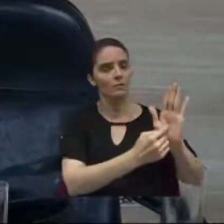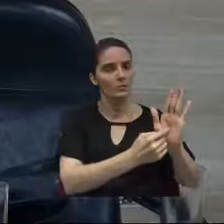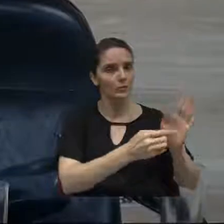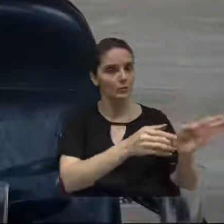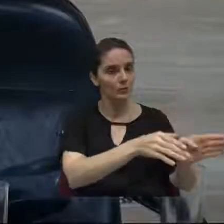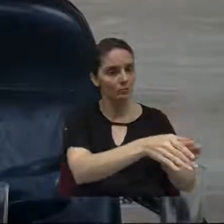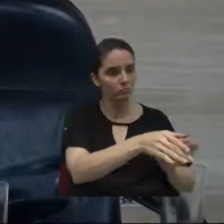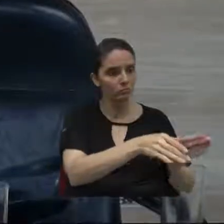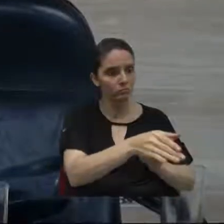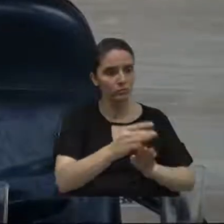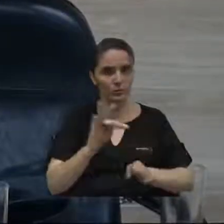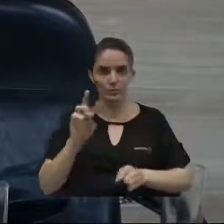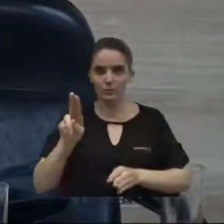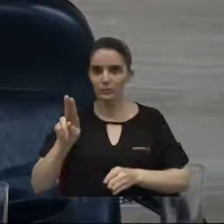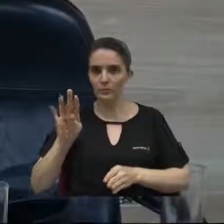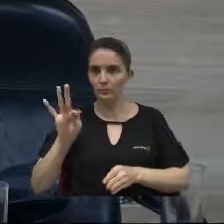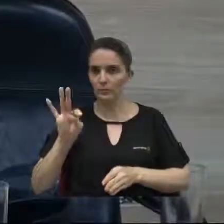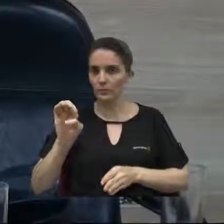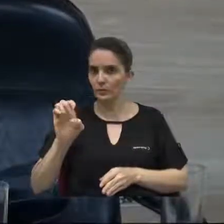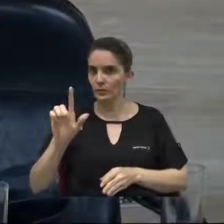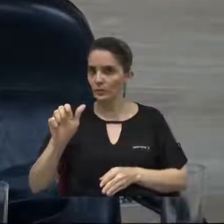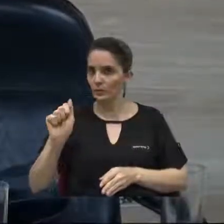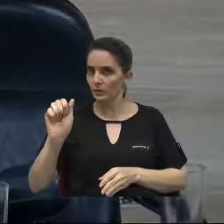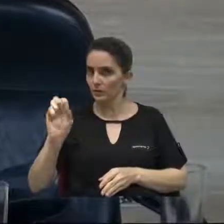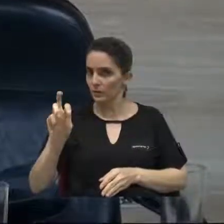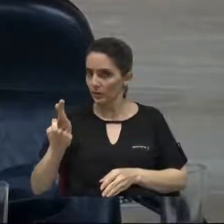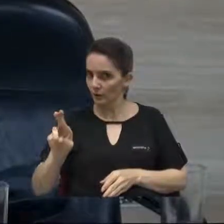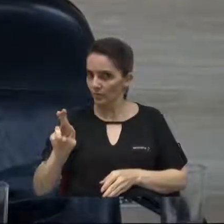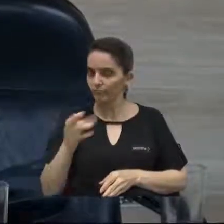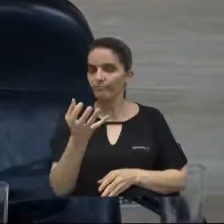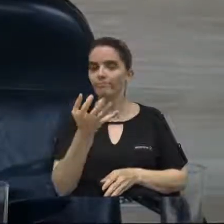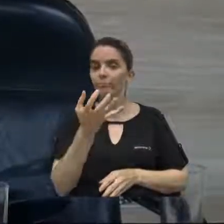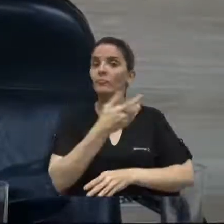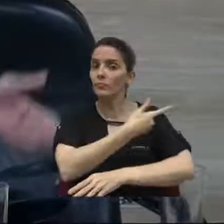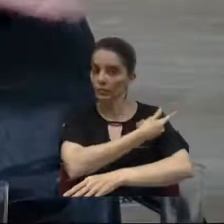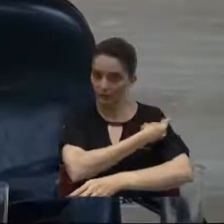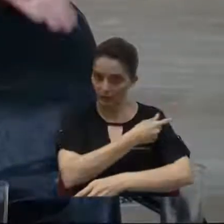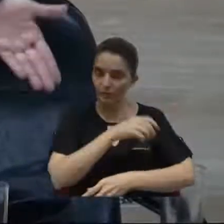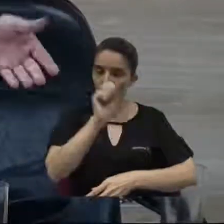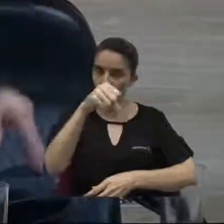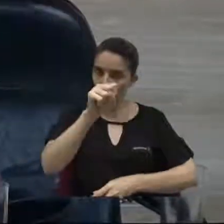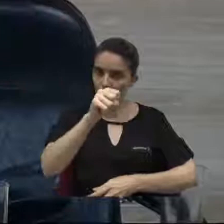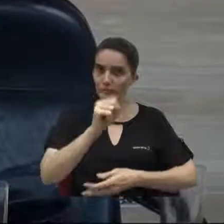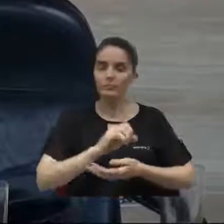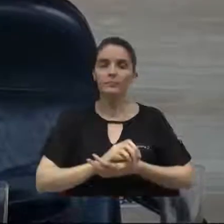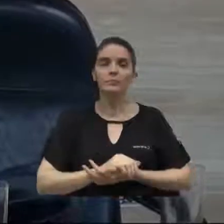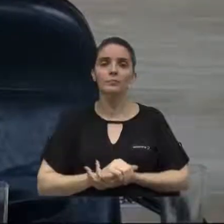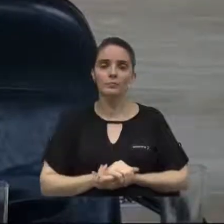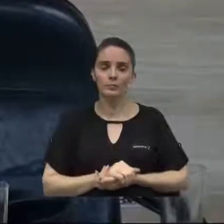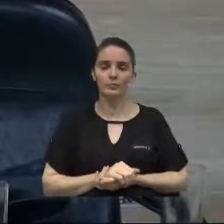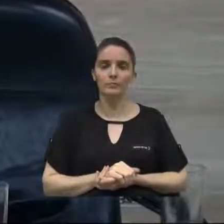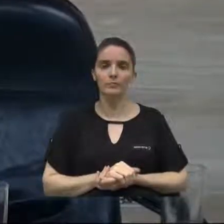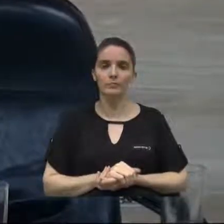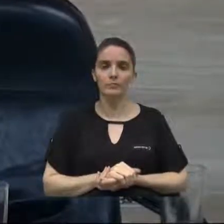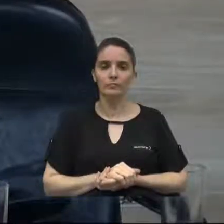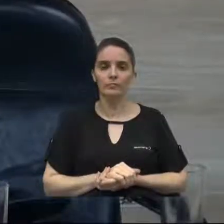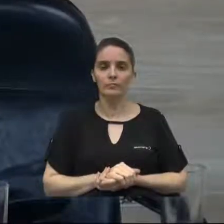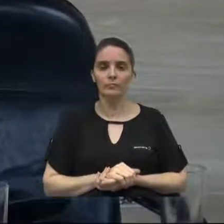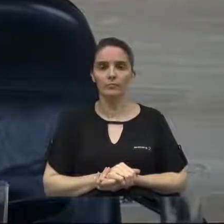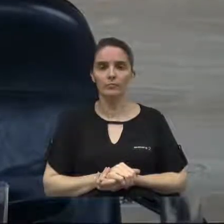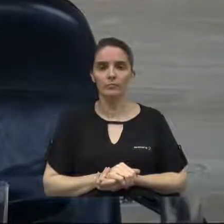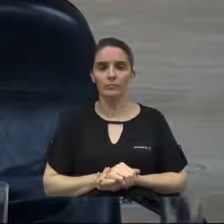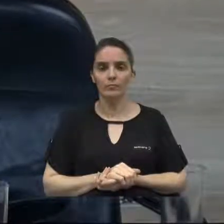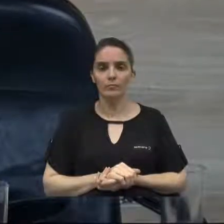Não, o que queremos é a vacinação para as crianças. Esse será a colocação, tenho certeza, aqui